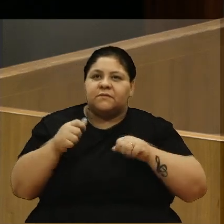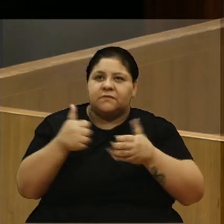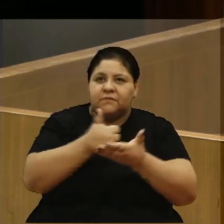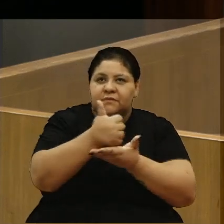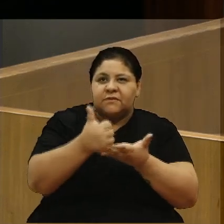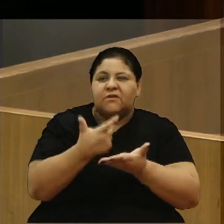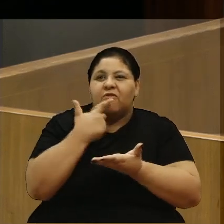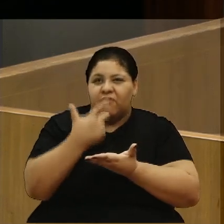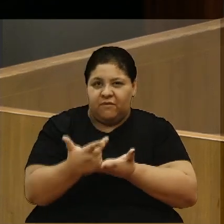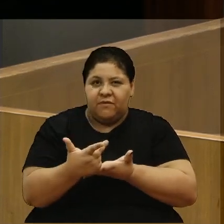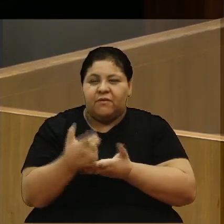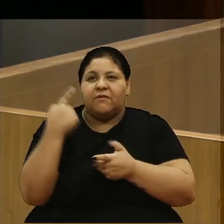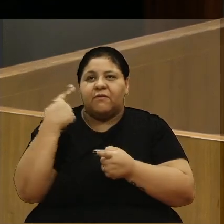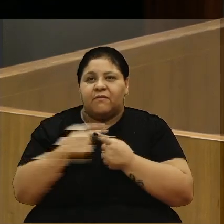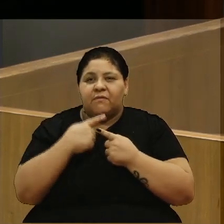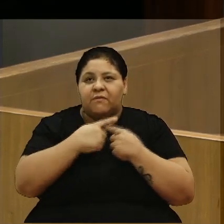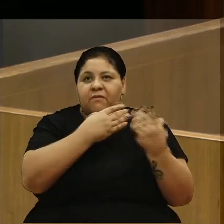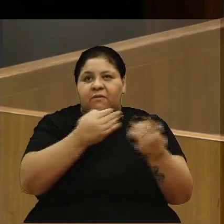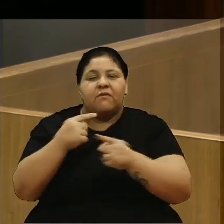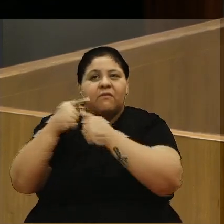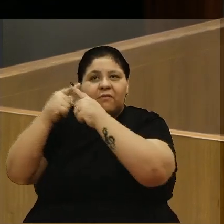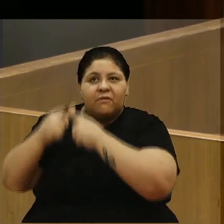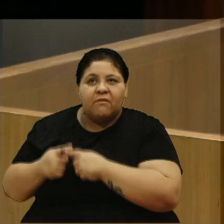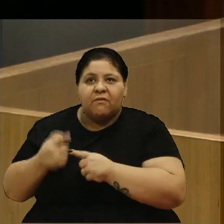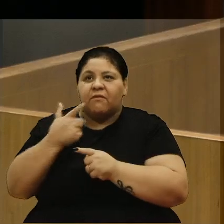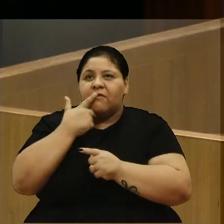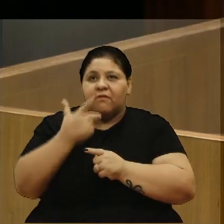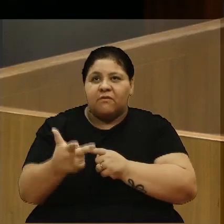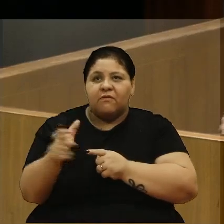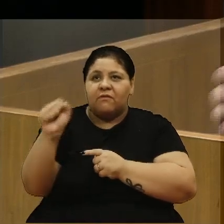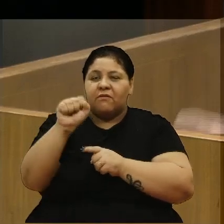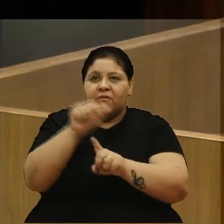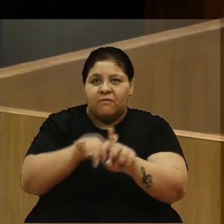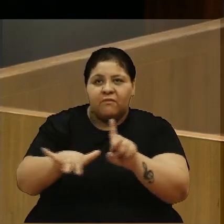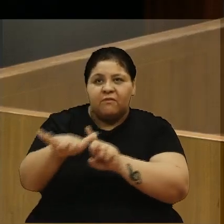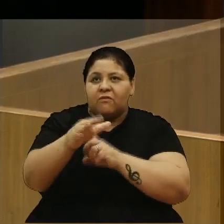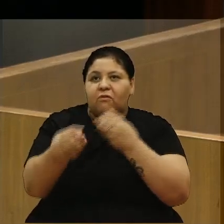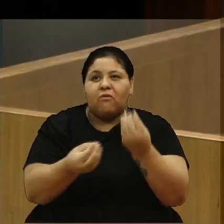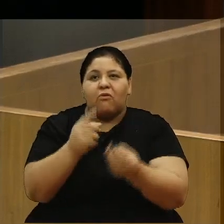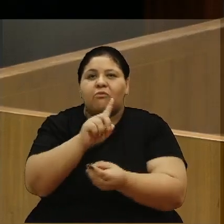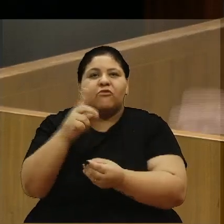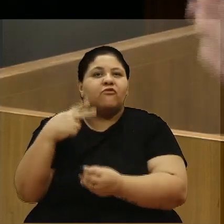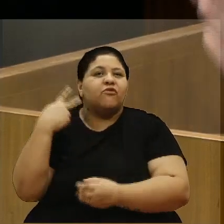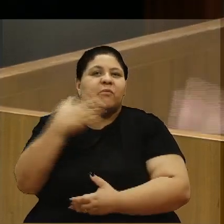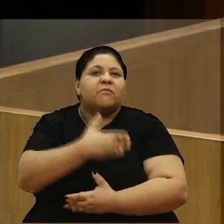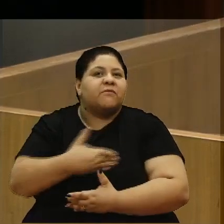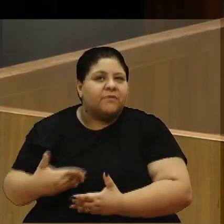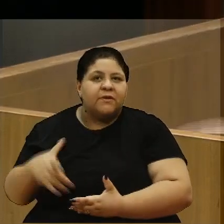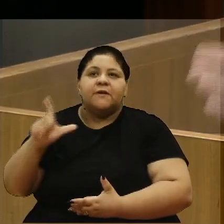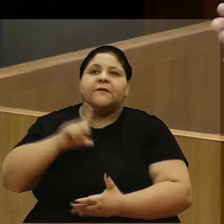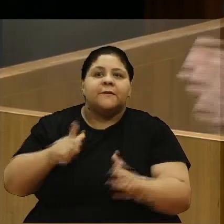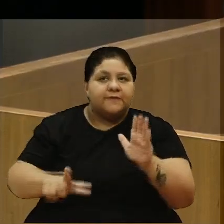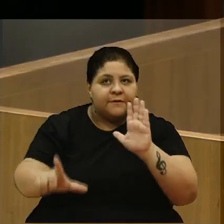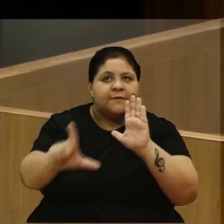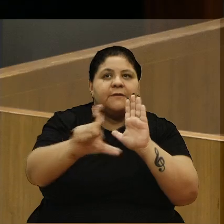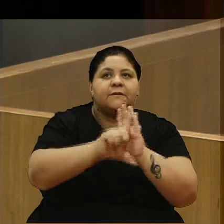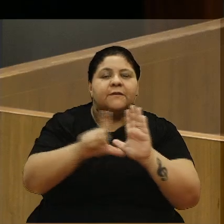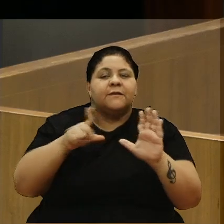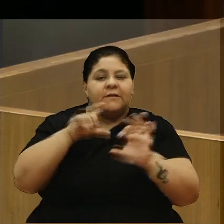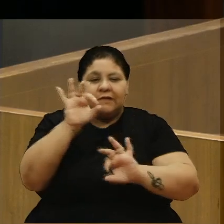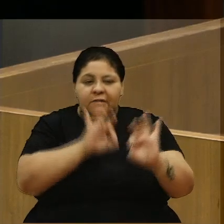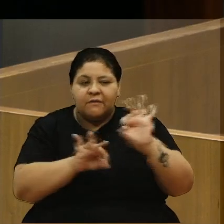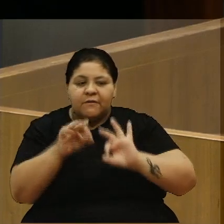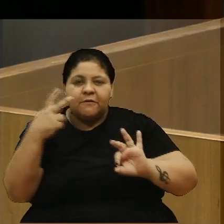básicas. Eu falo isso porque muitas vezes a gente fala da assistência social como se ela não fosse uma política pública. Tem lei, tem norteador,